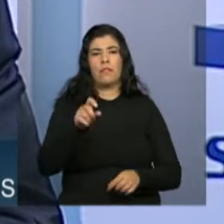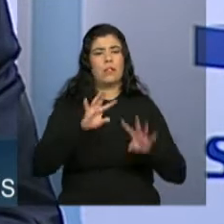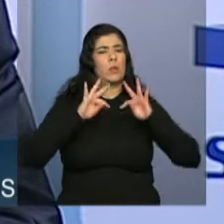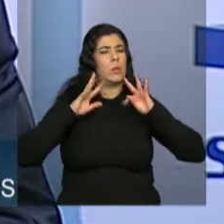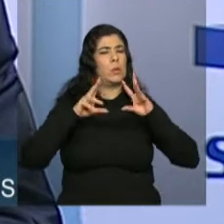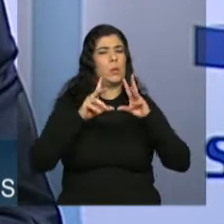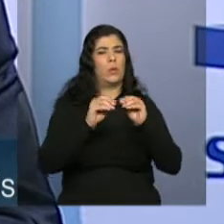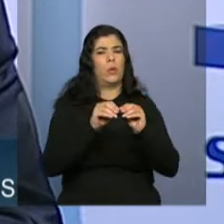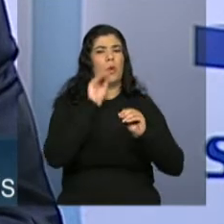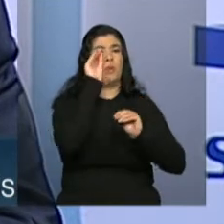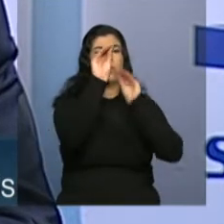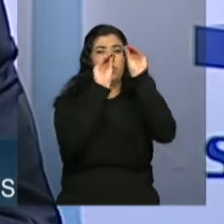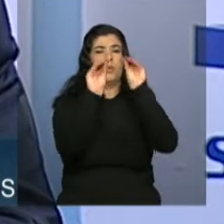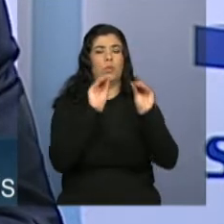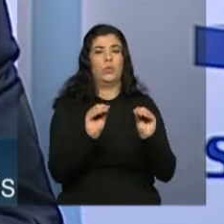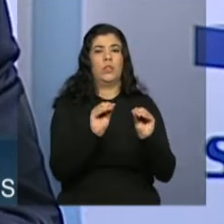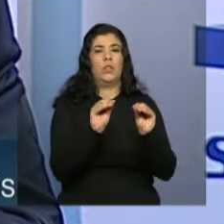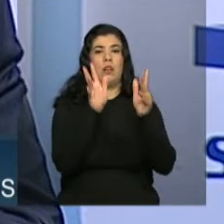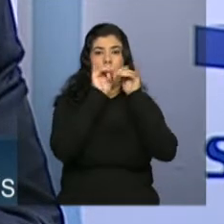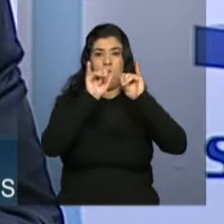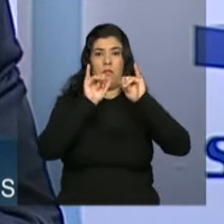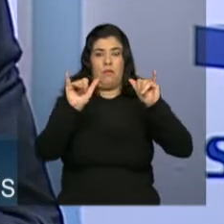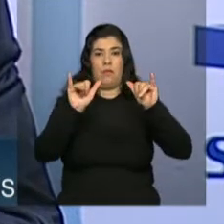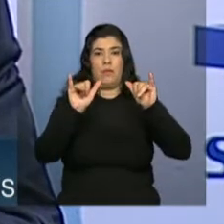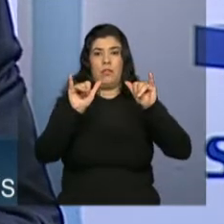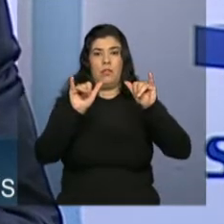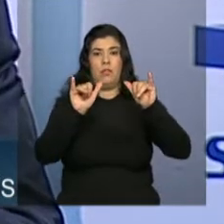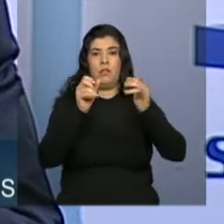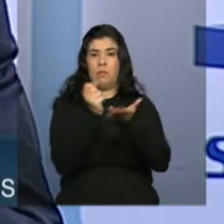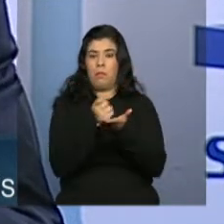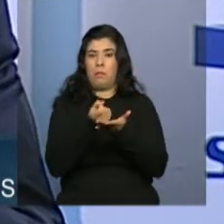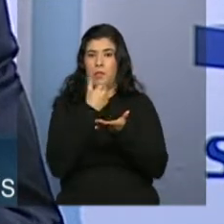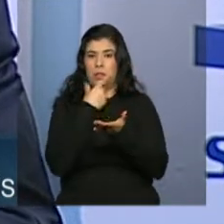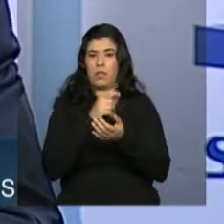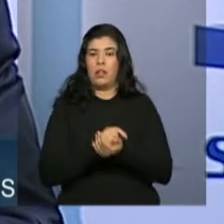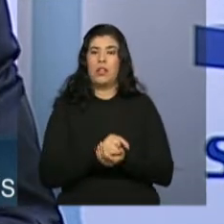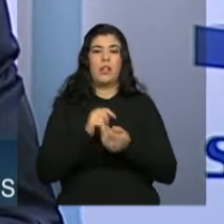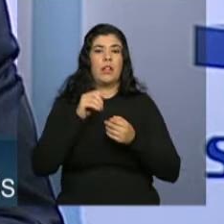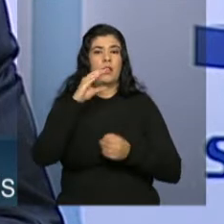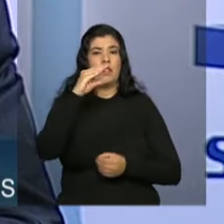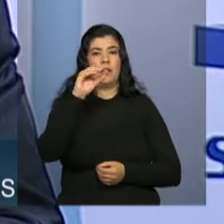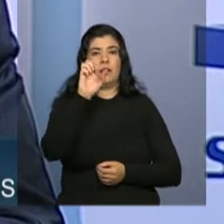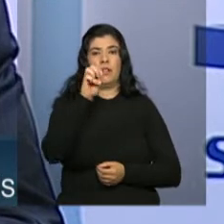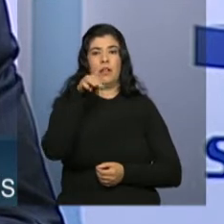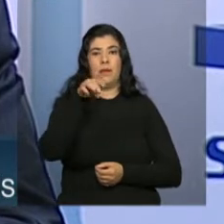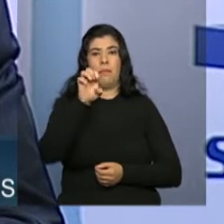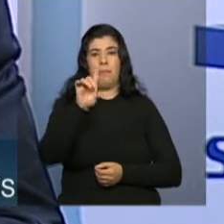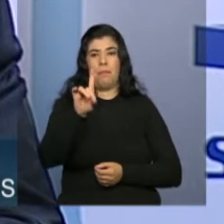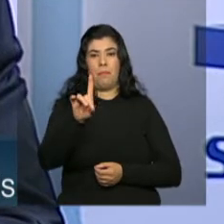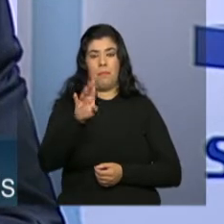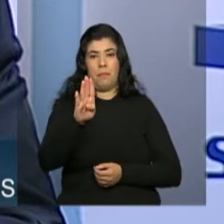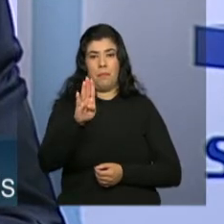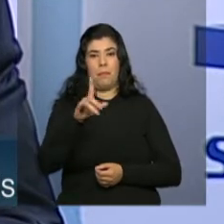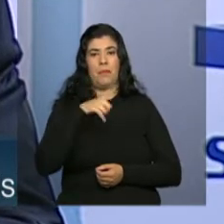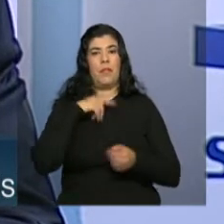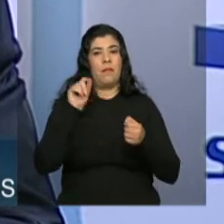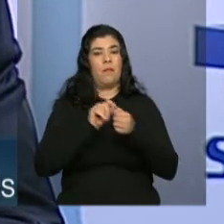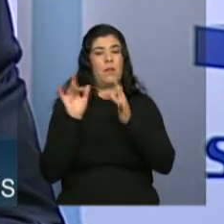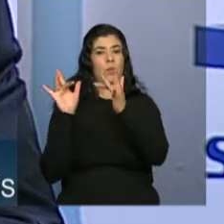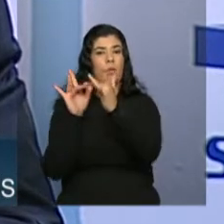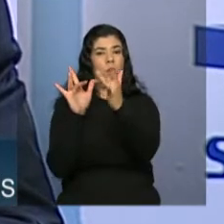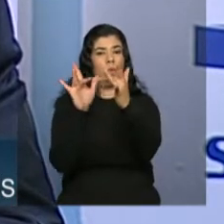dados que são ah e tem um a aba A Semed né fez um um contato está